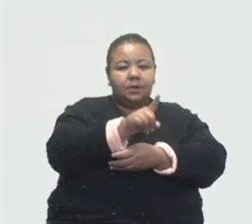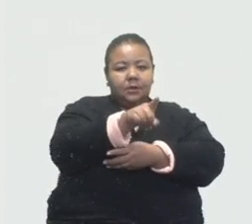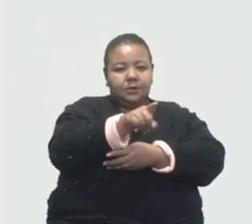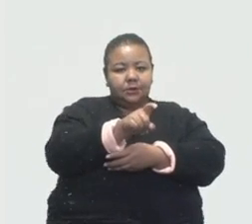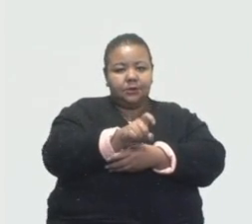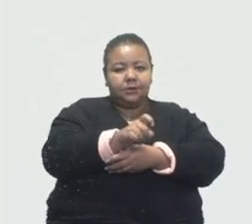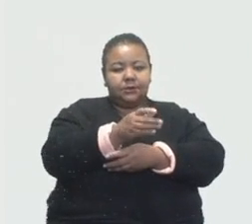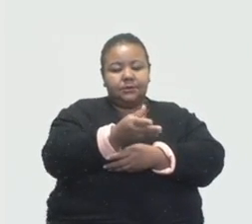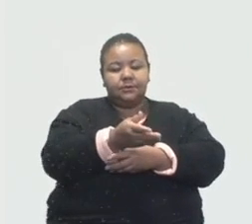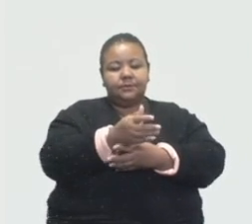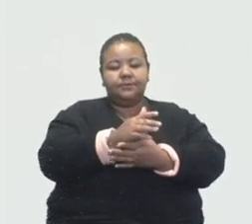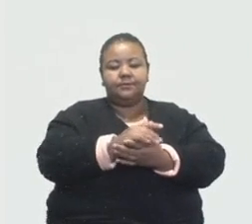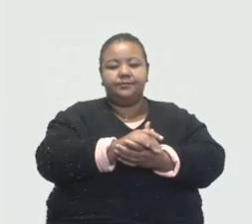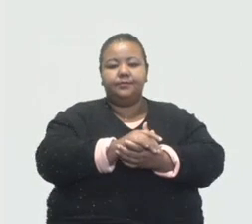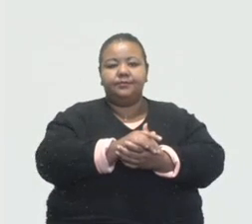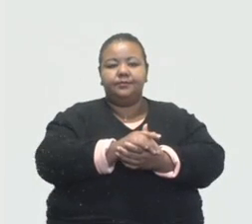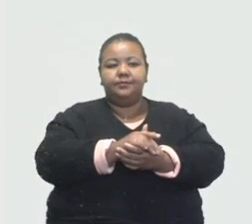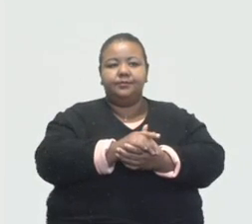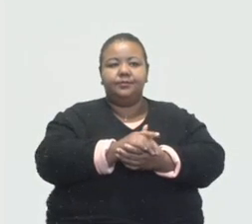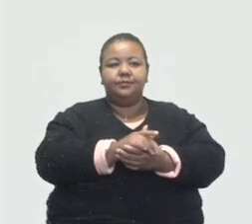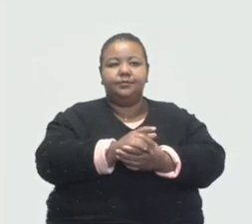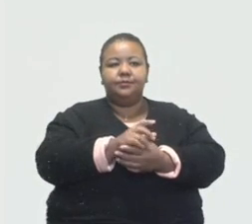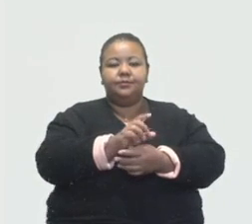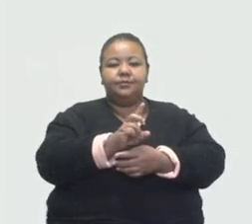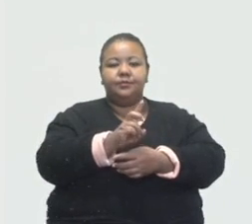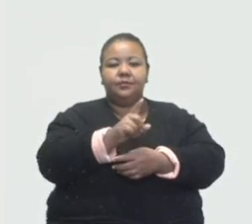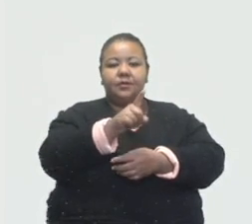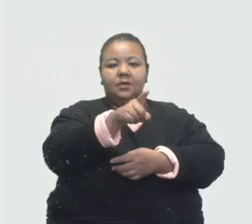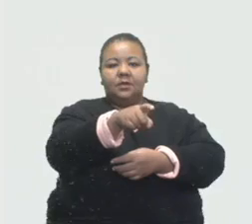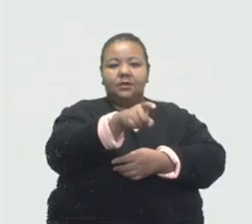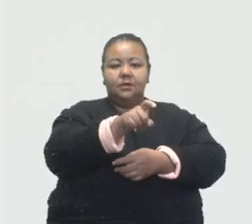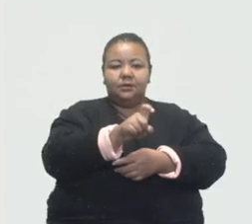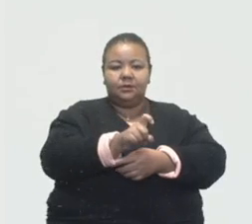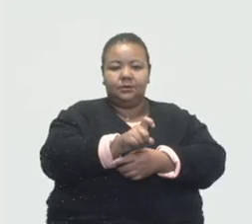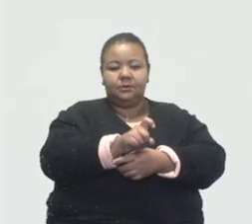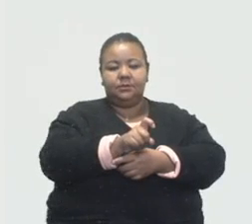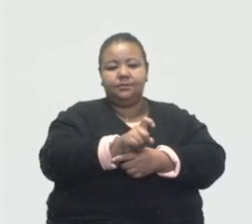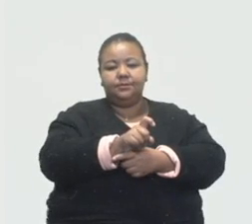só a componente x. Então, temos x